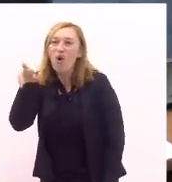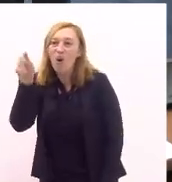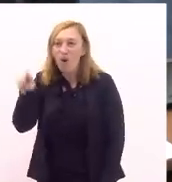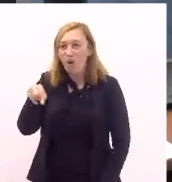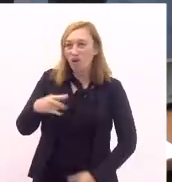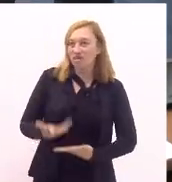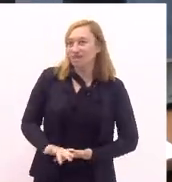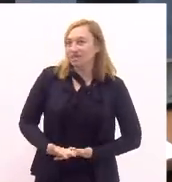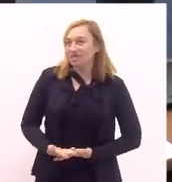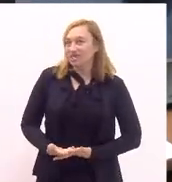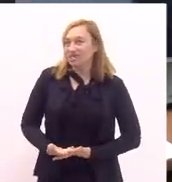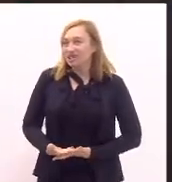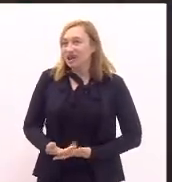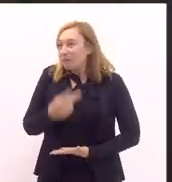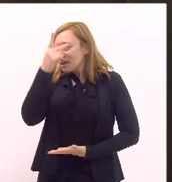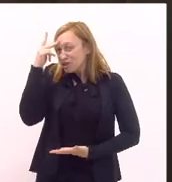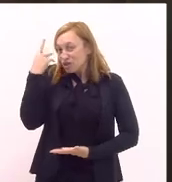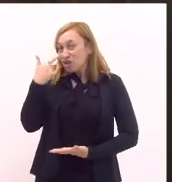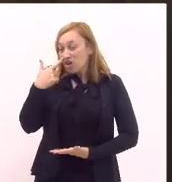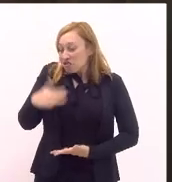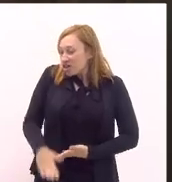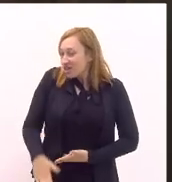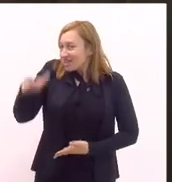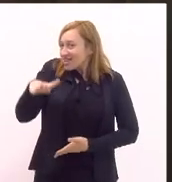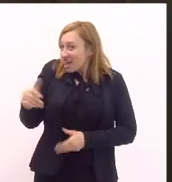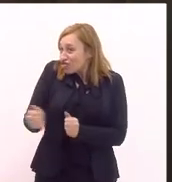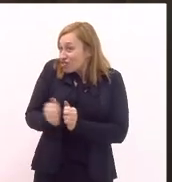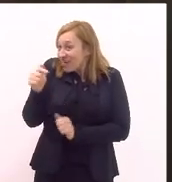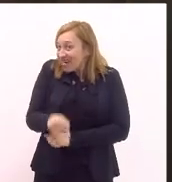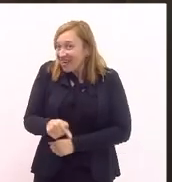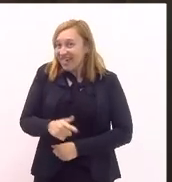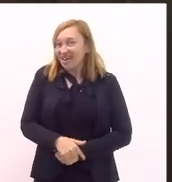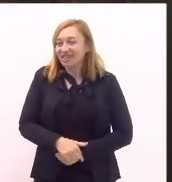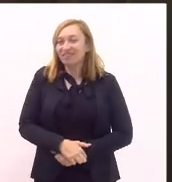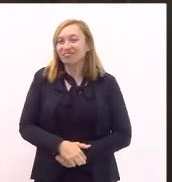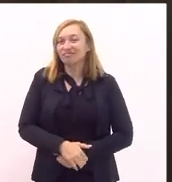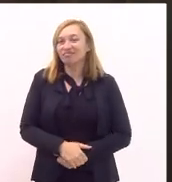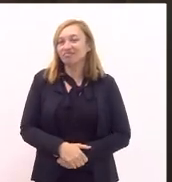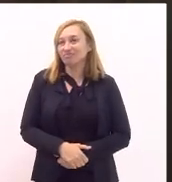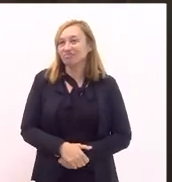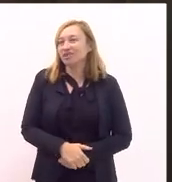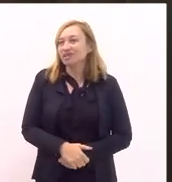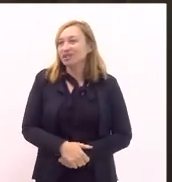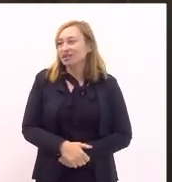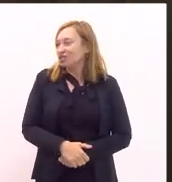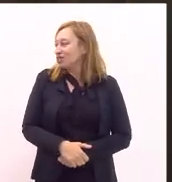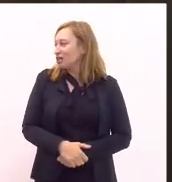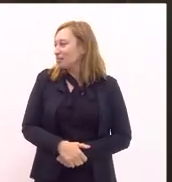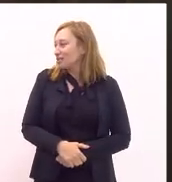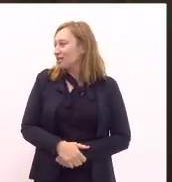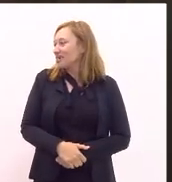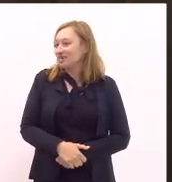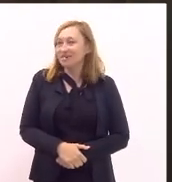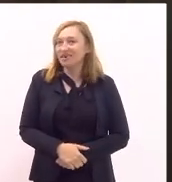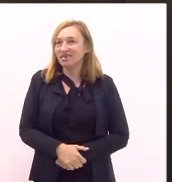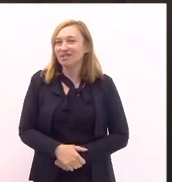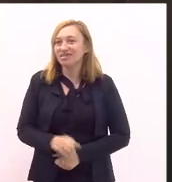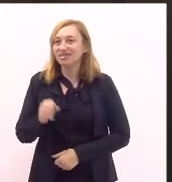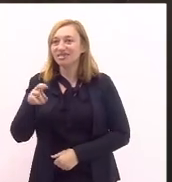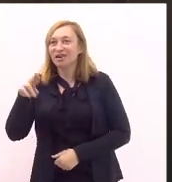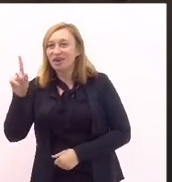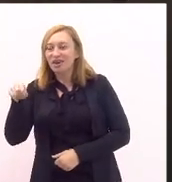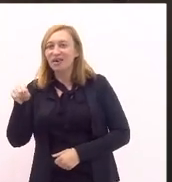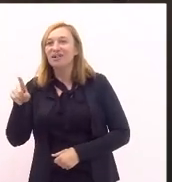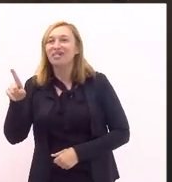olha gente que eu vi nascer tá aqui hoje tá gente lá no chapéu-mangueira eu olhei Olhei eu falei é o